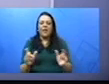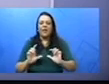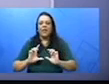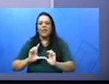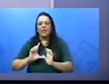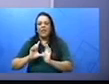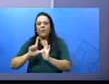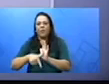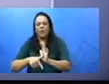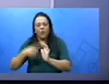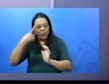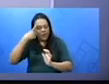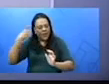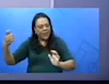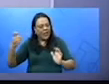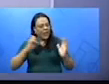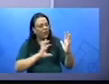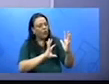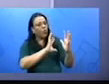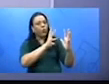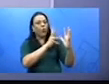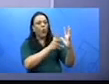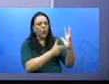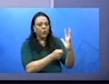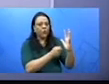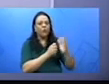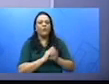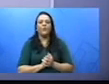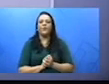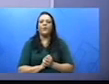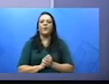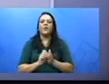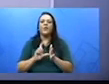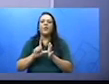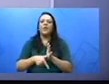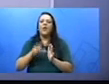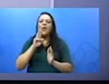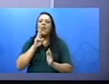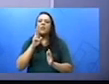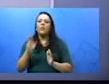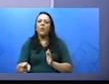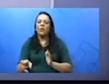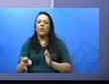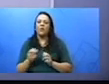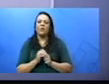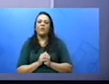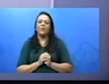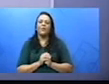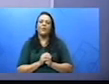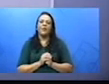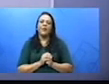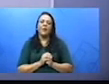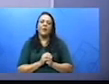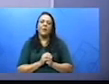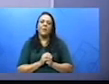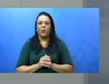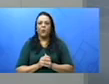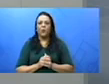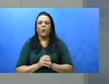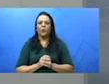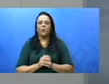geral. Em seguida, respondam as questões, porque após a leitura vão vir questões.